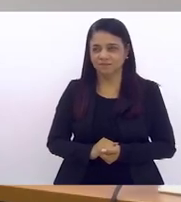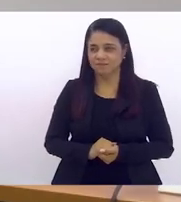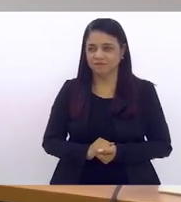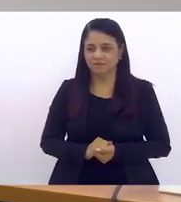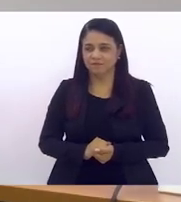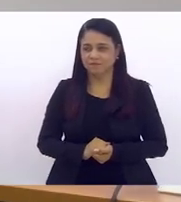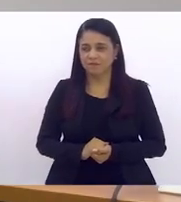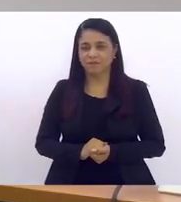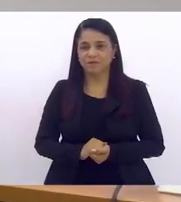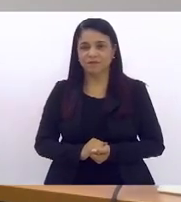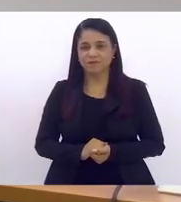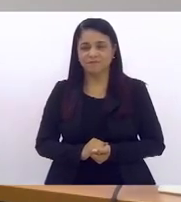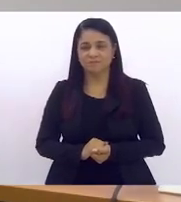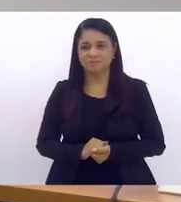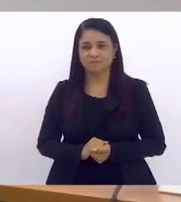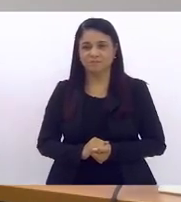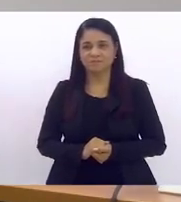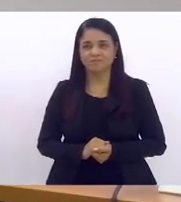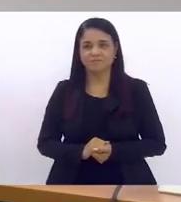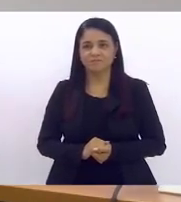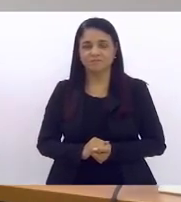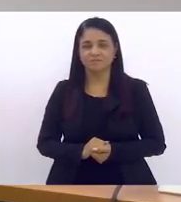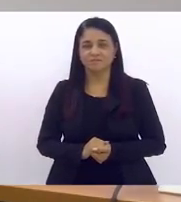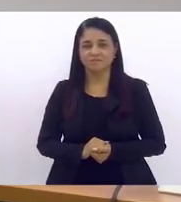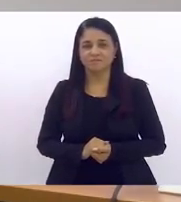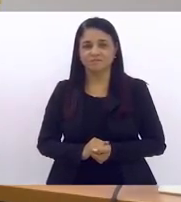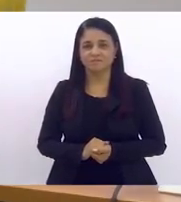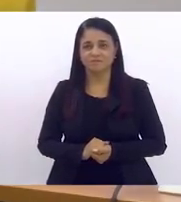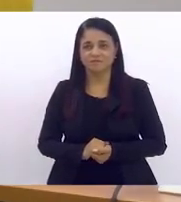Claro, sem povo imagina.